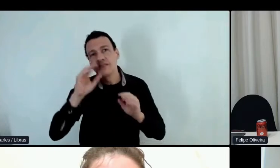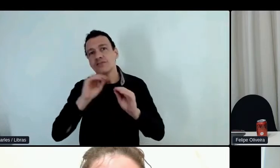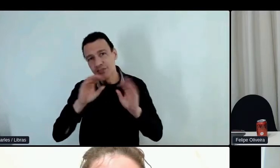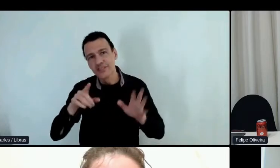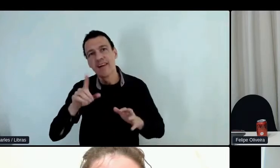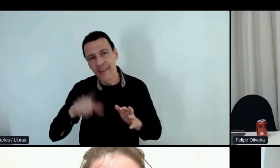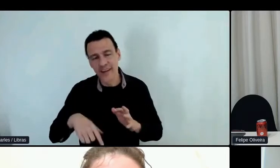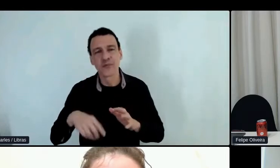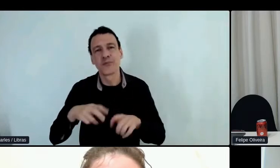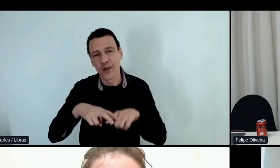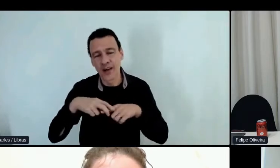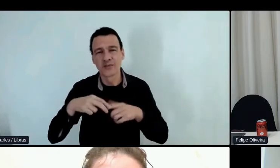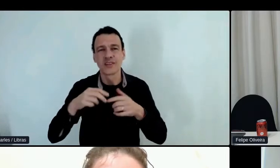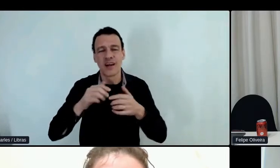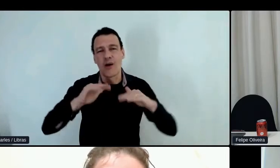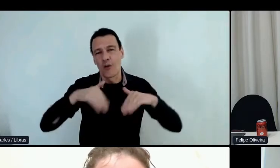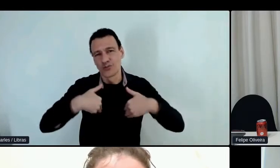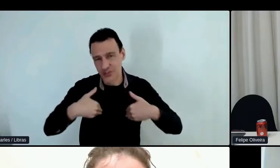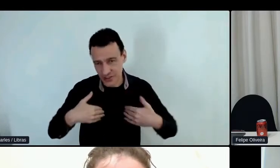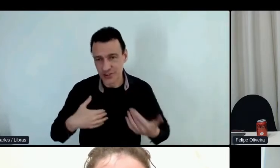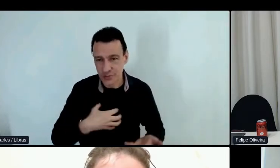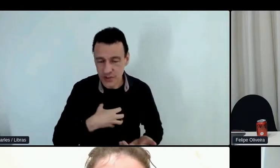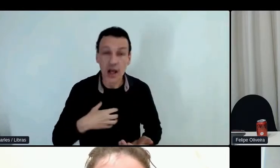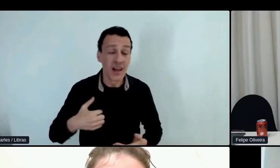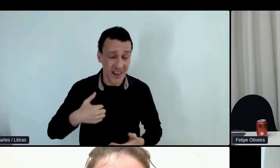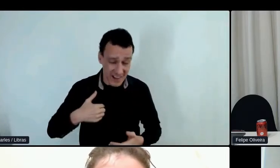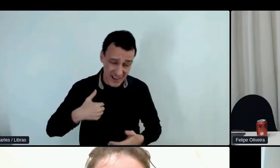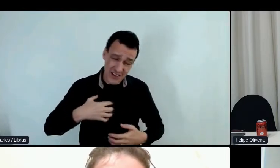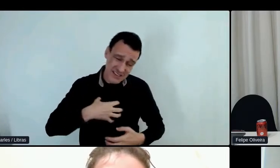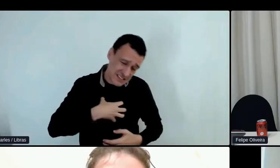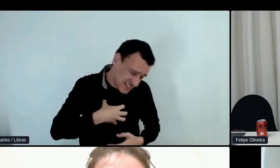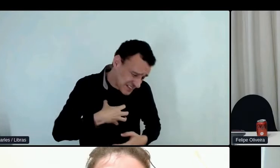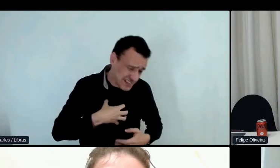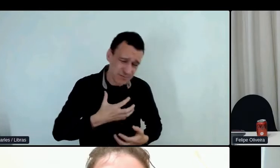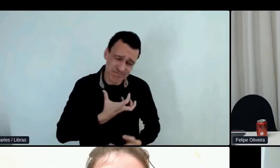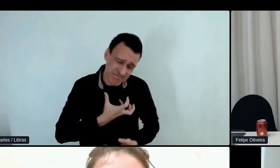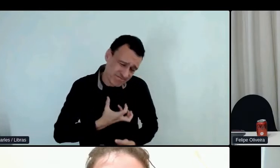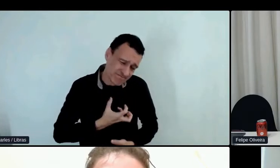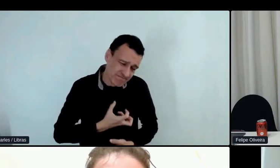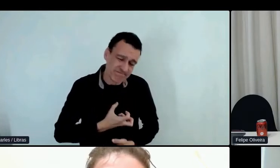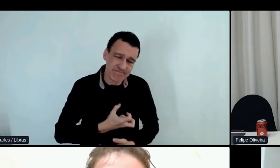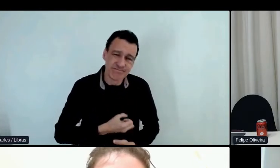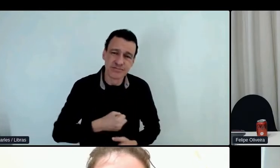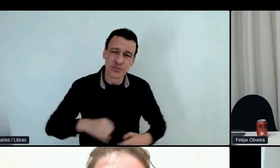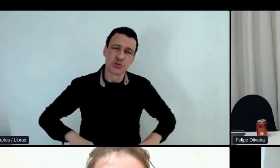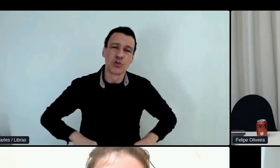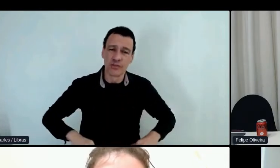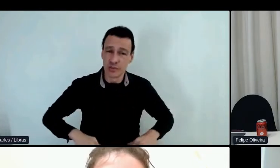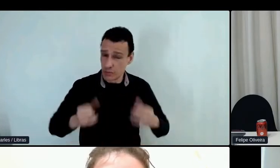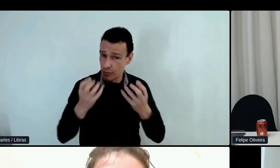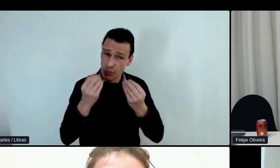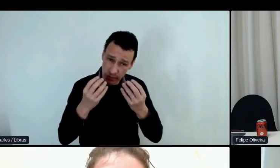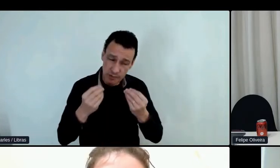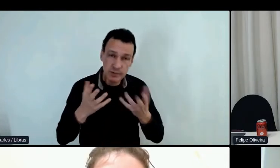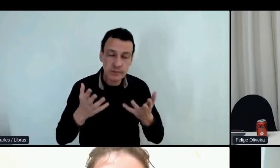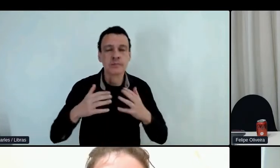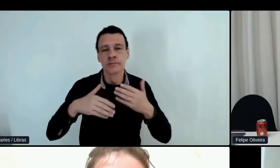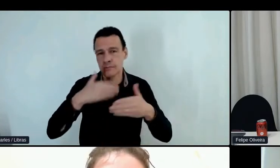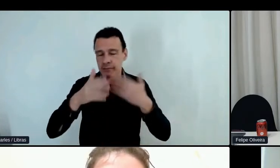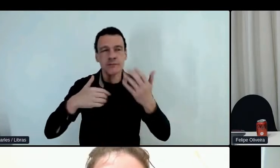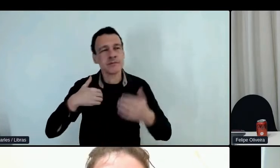por várias coisas que eram características do autismo, que hoje eu vejo, e eu nem sabia que eu tinha